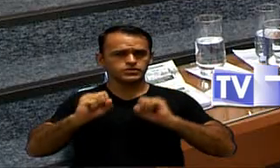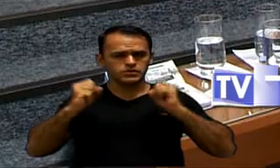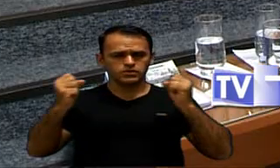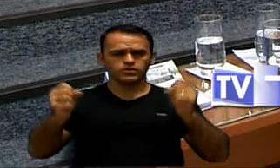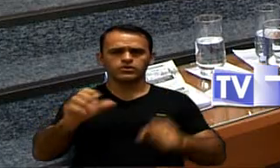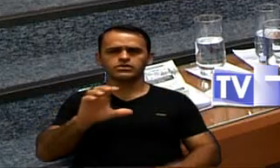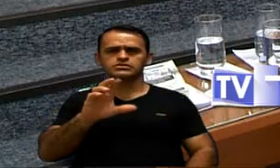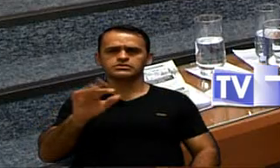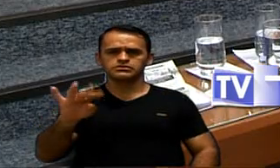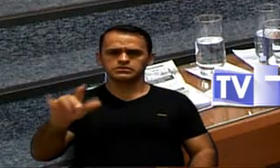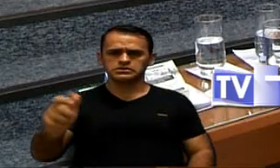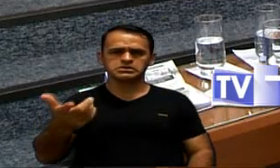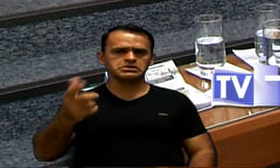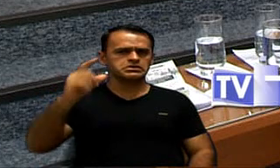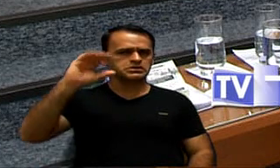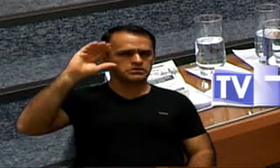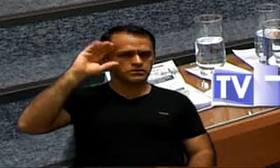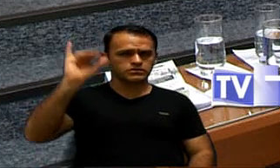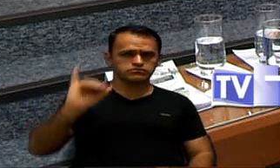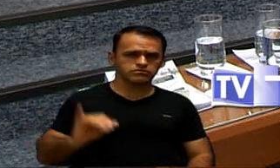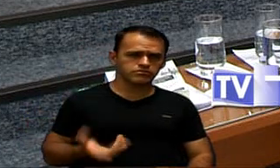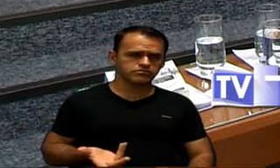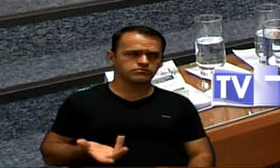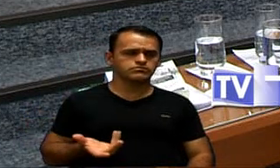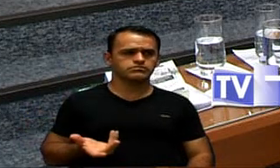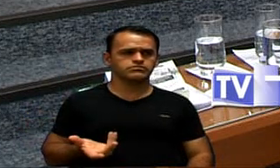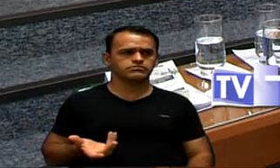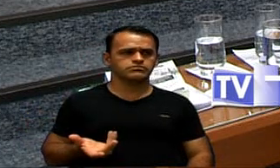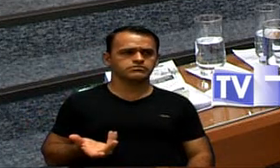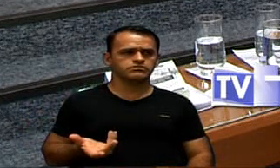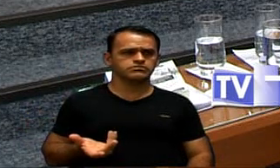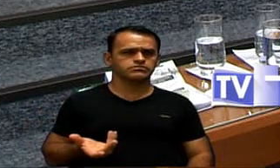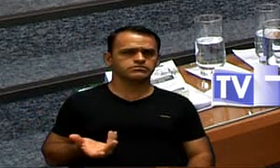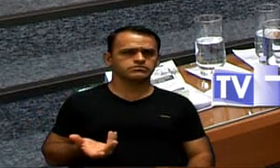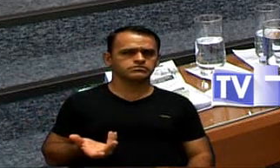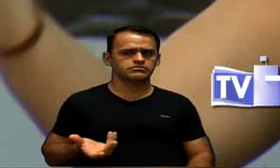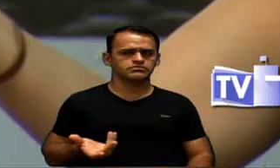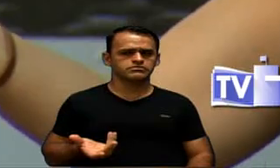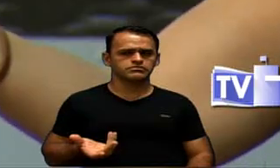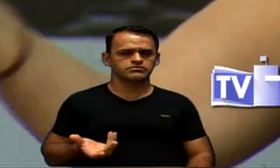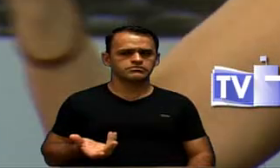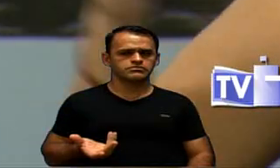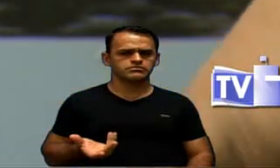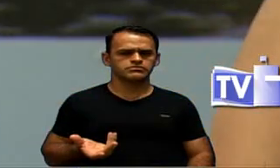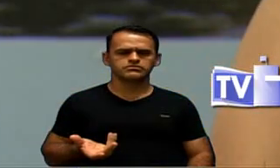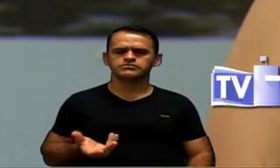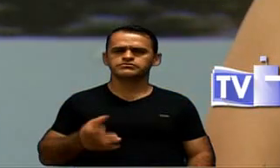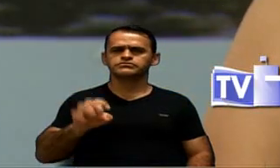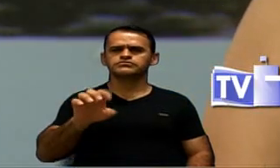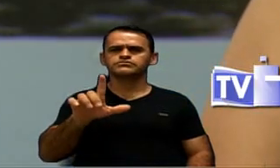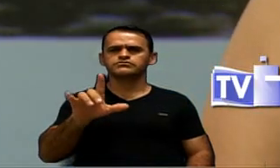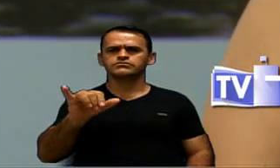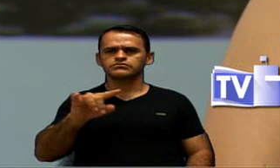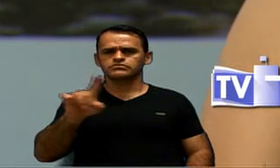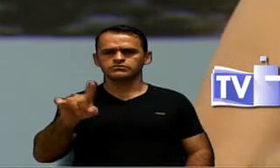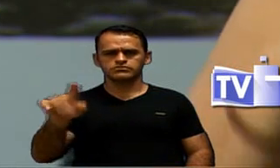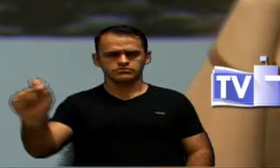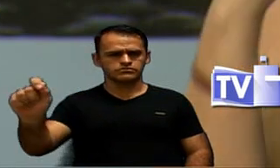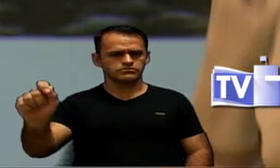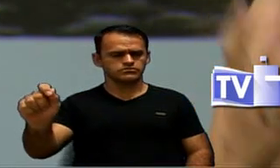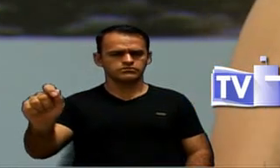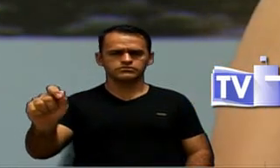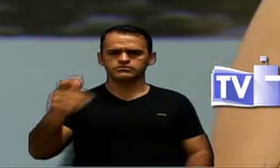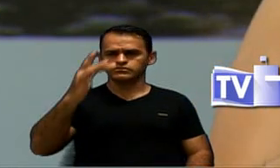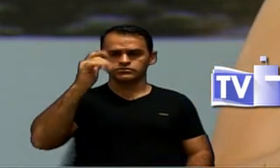de Almeida, Yara, a Elisa, Gomes,